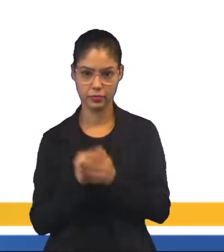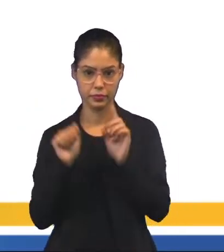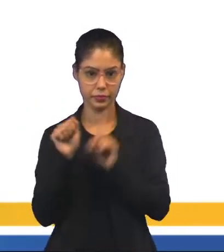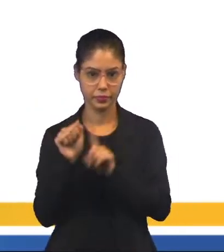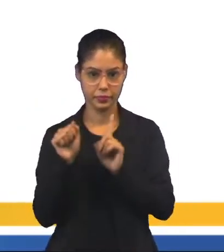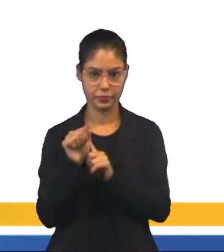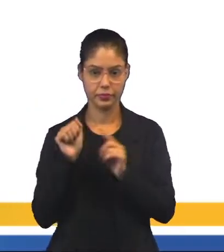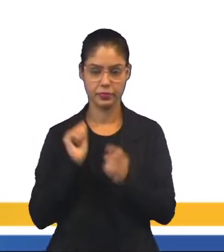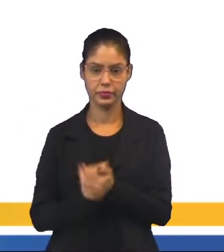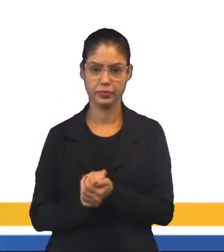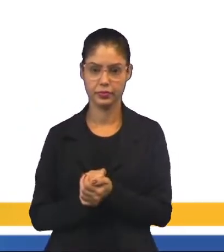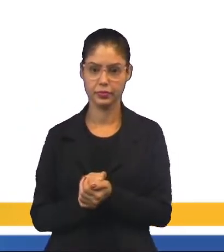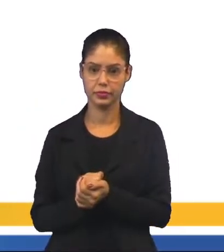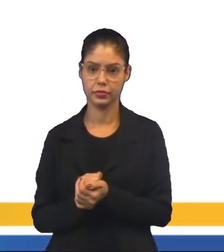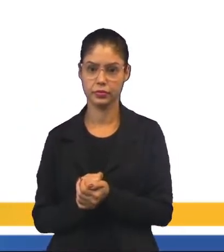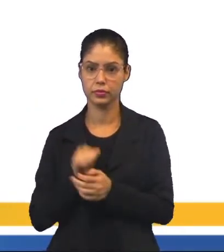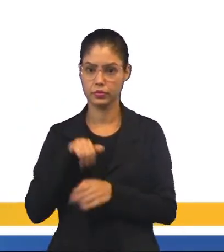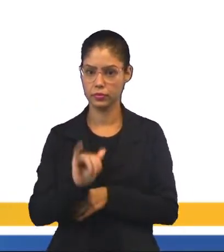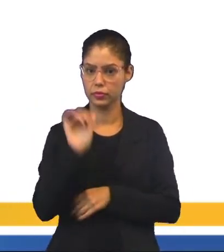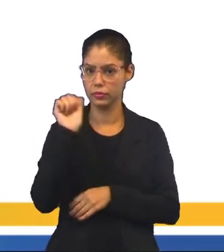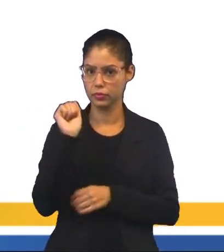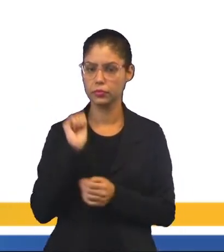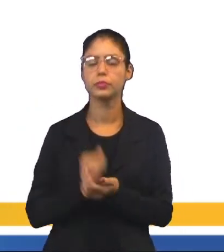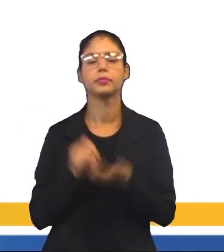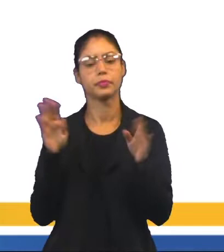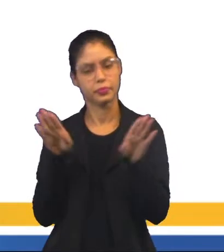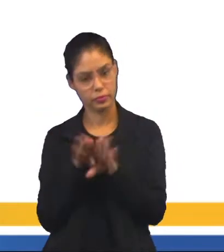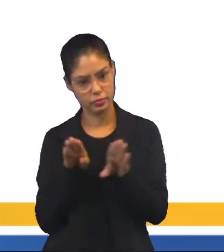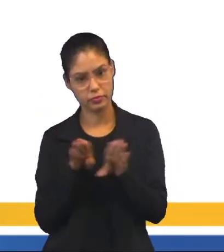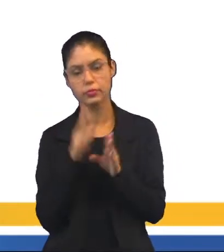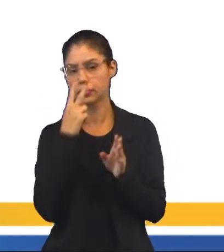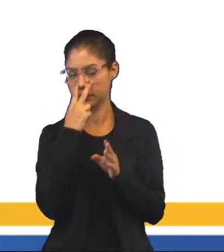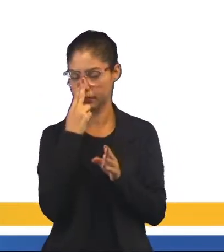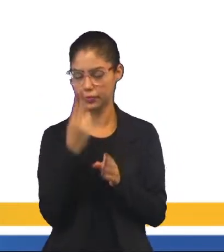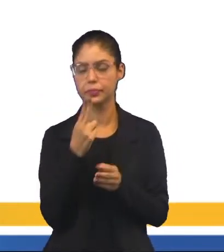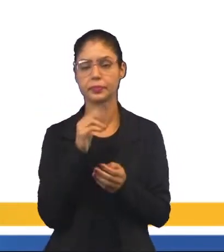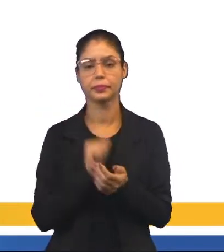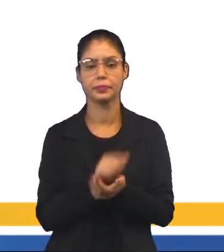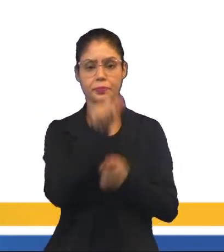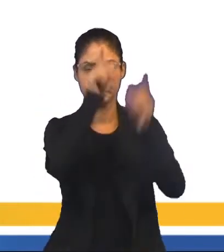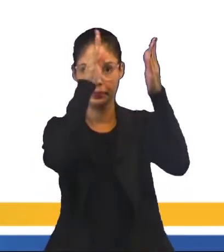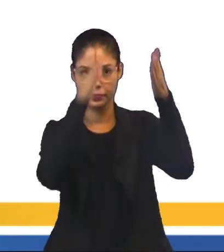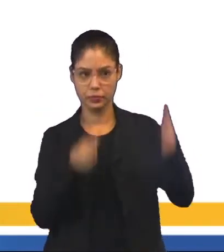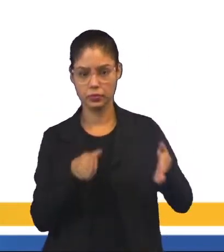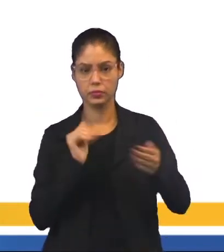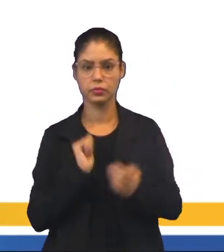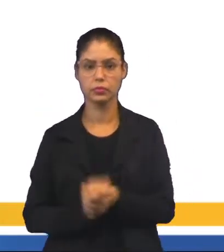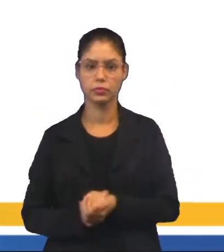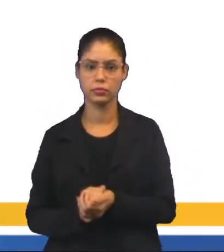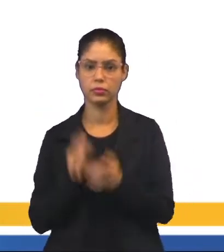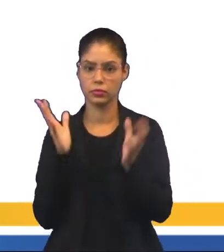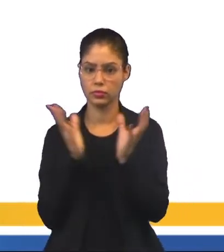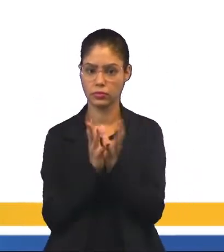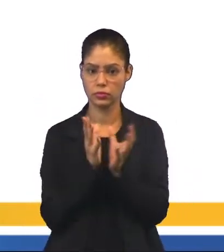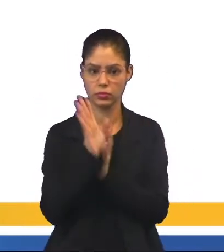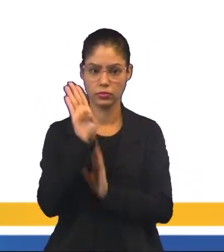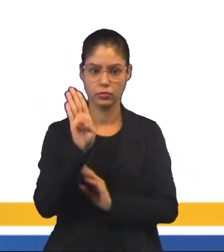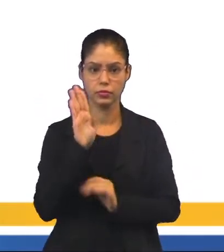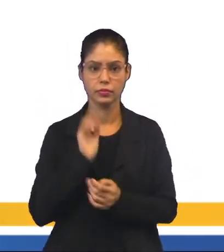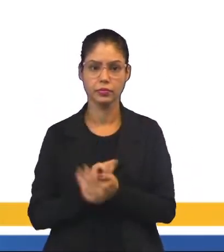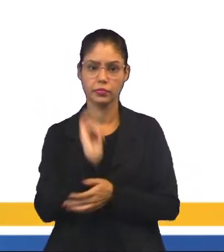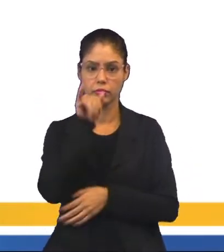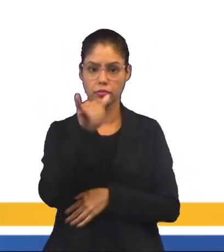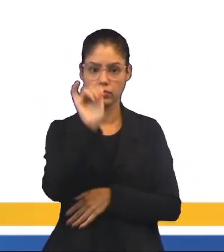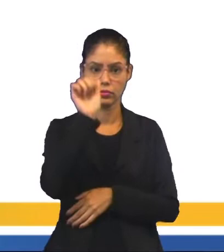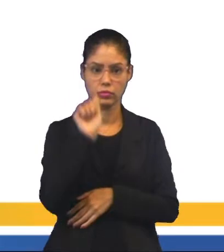A, tem x de A, y de A. Também apareceu no determinante. No conjunto B, x de